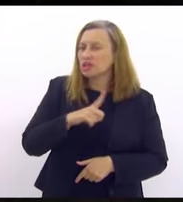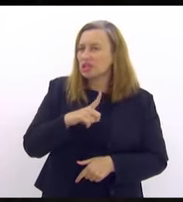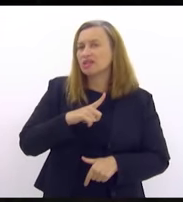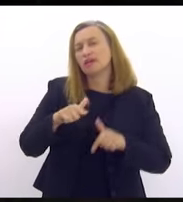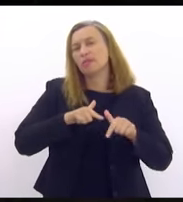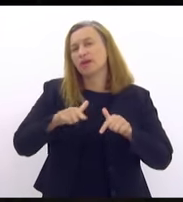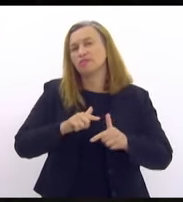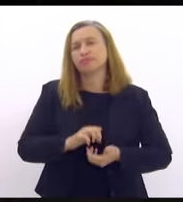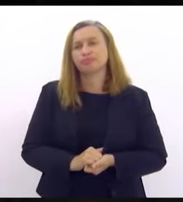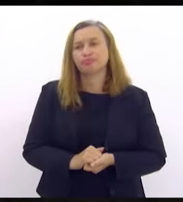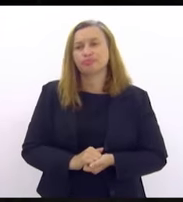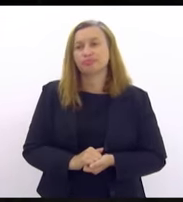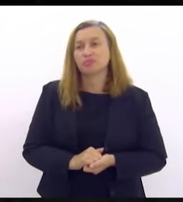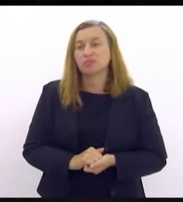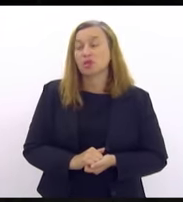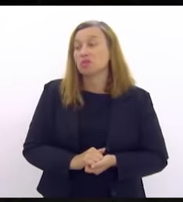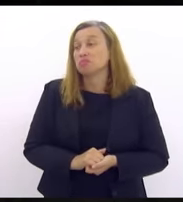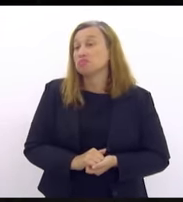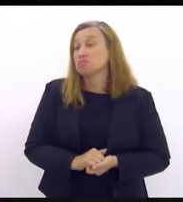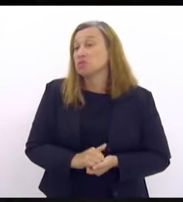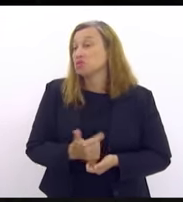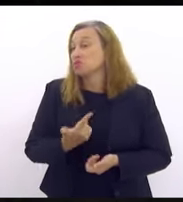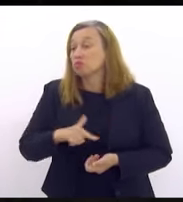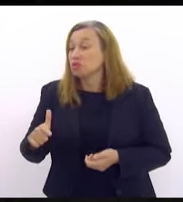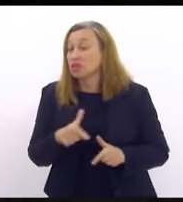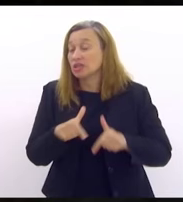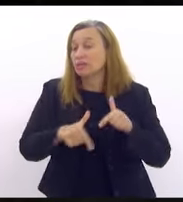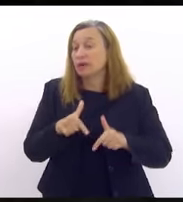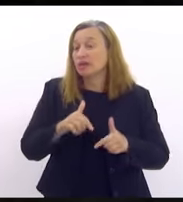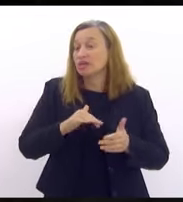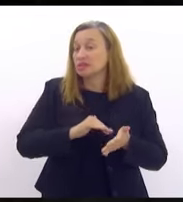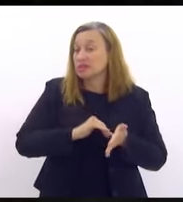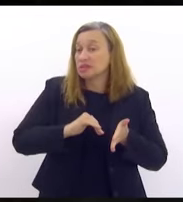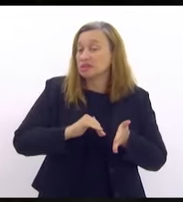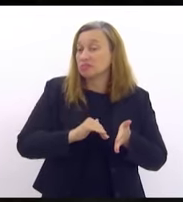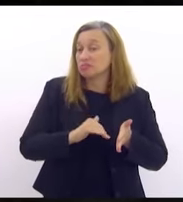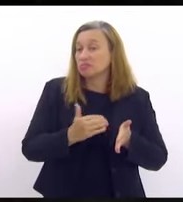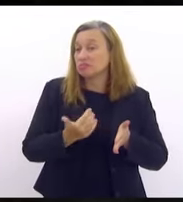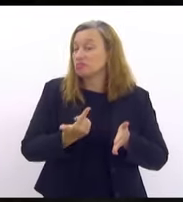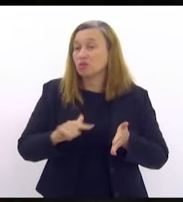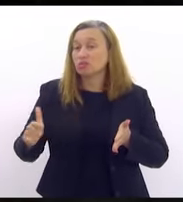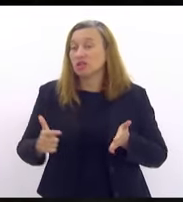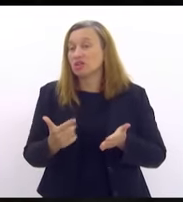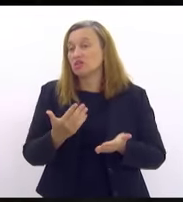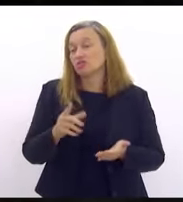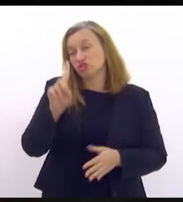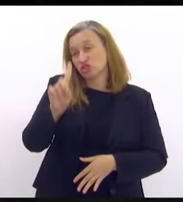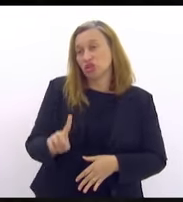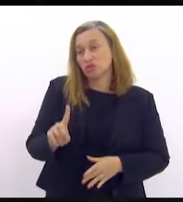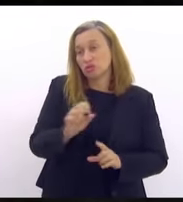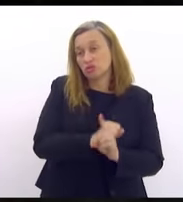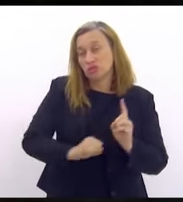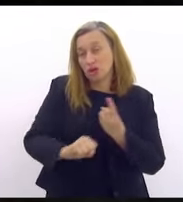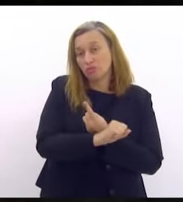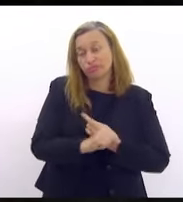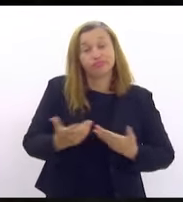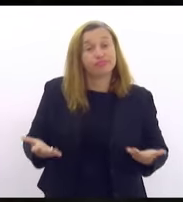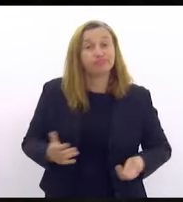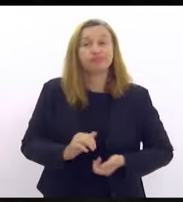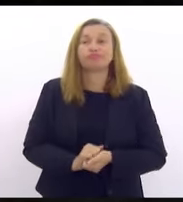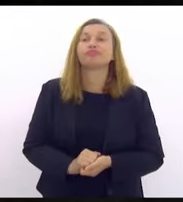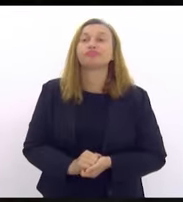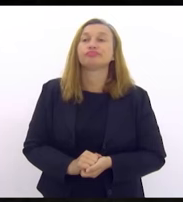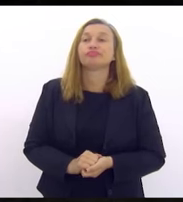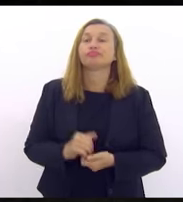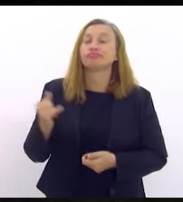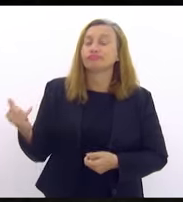empregado quem não tá empregado tá fora do direito social e a a